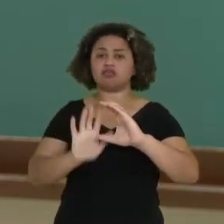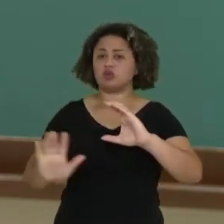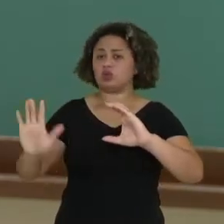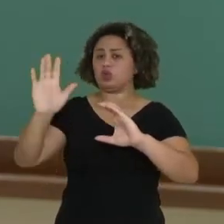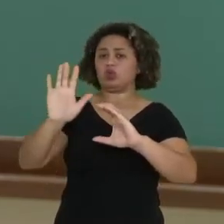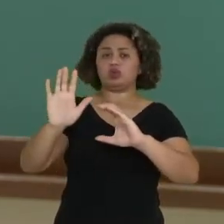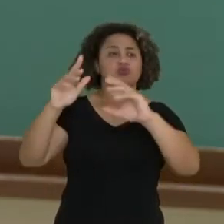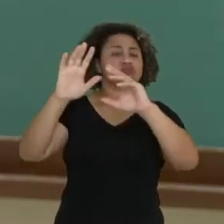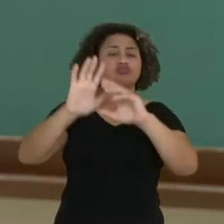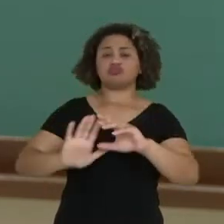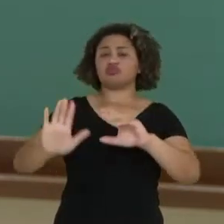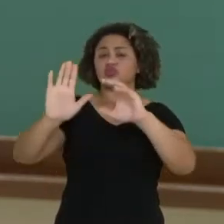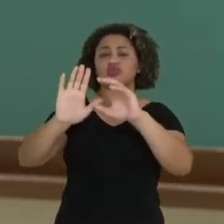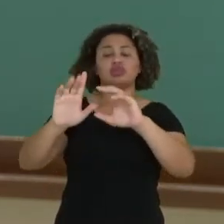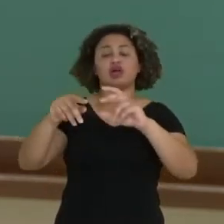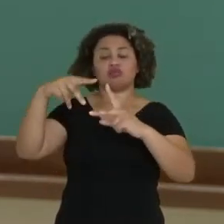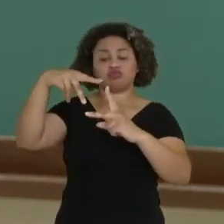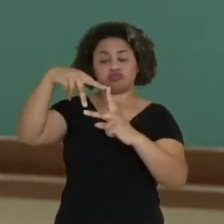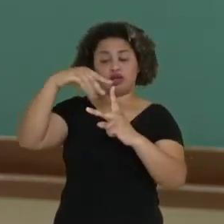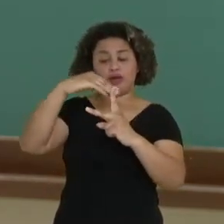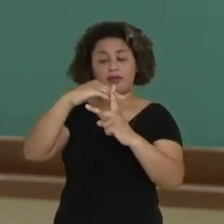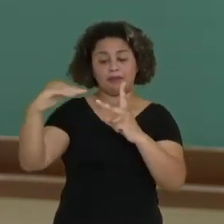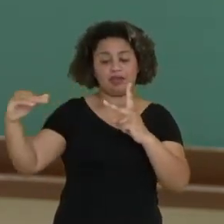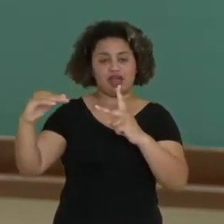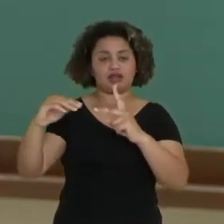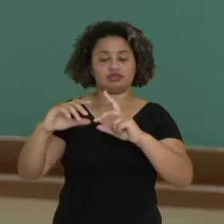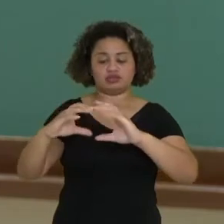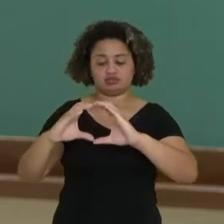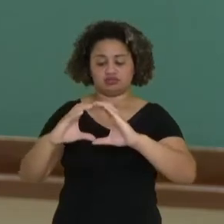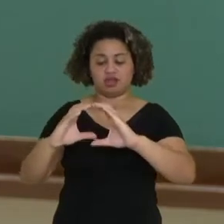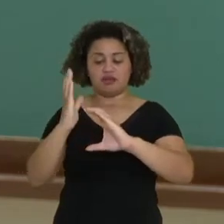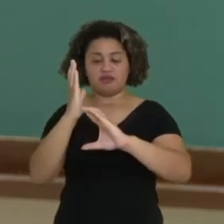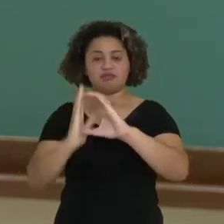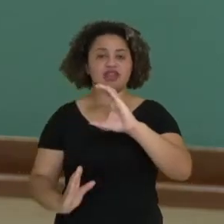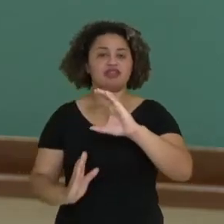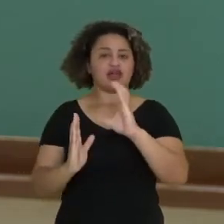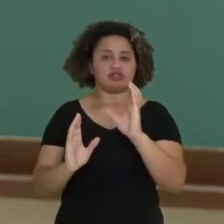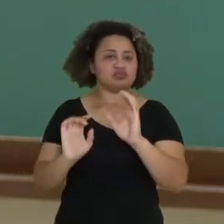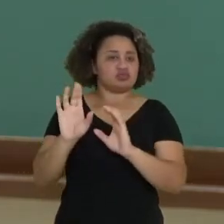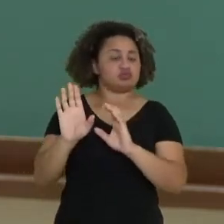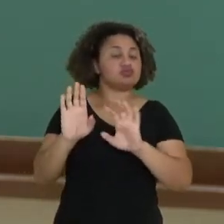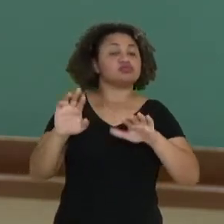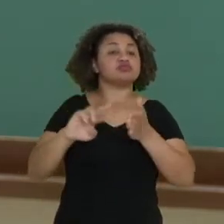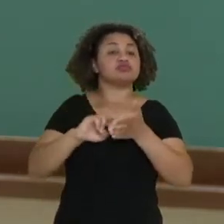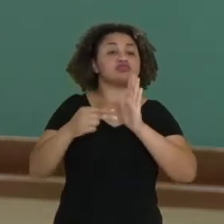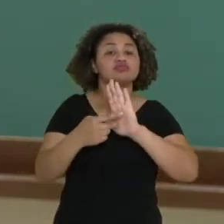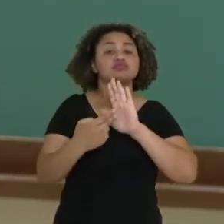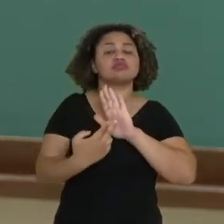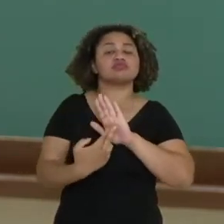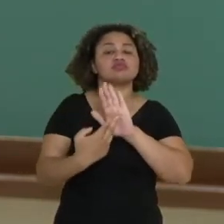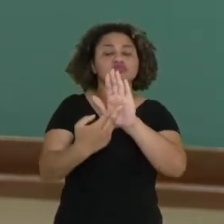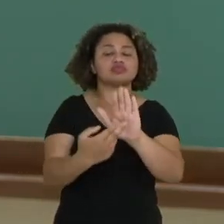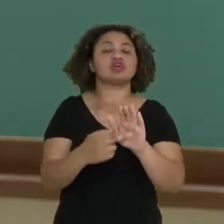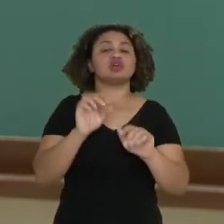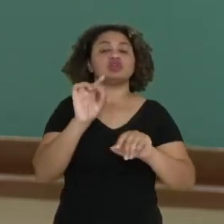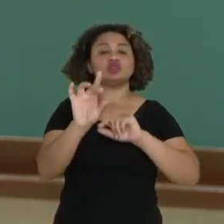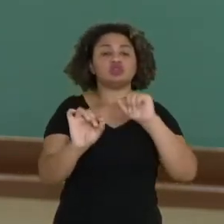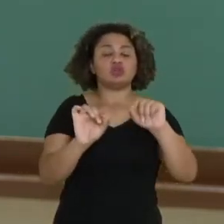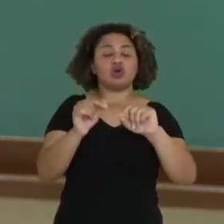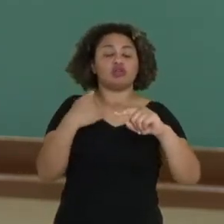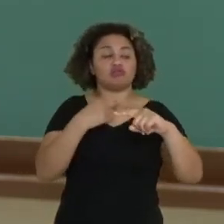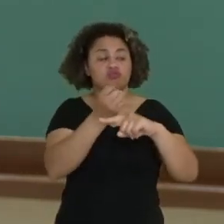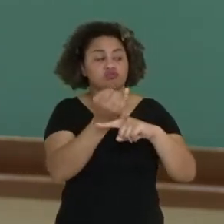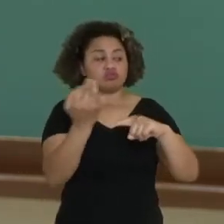estão pintadas apenas pela metade. Então, significa que eu vou representar apenas essa